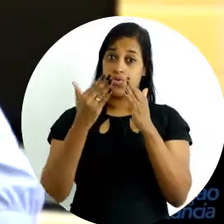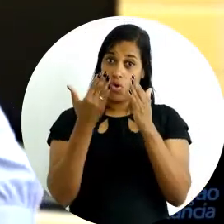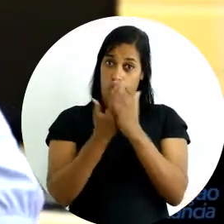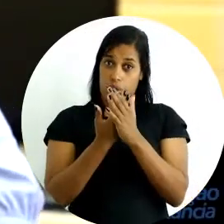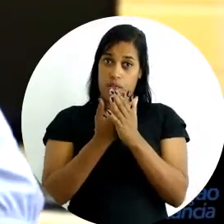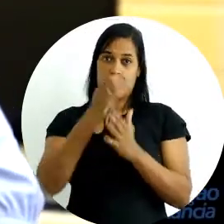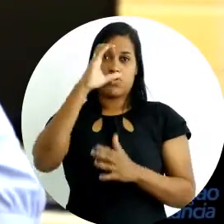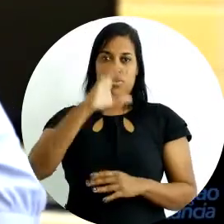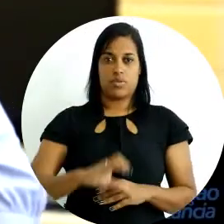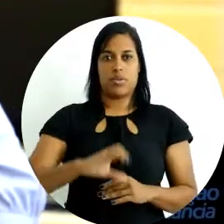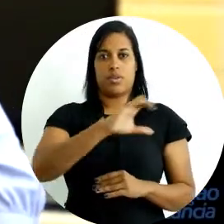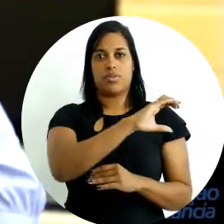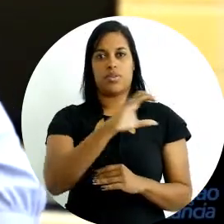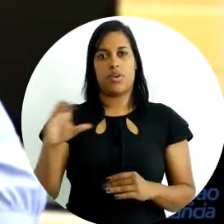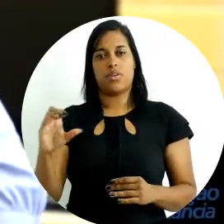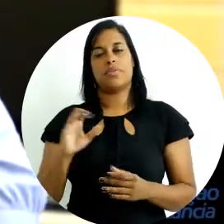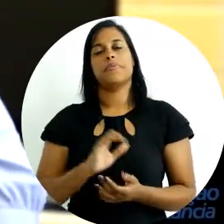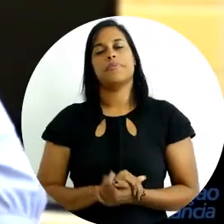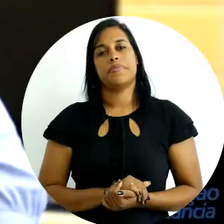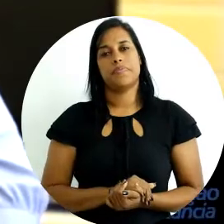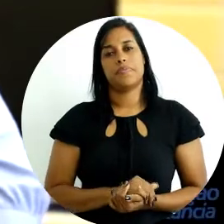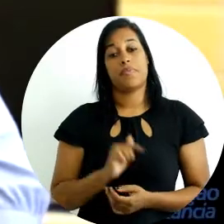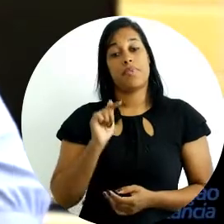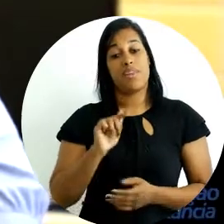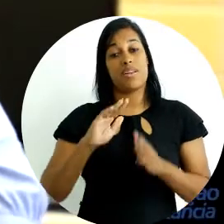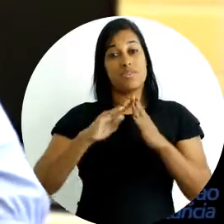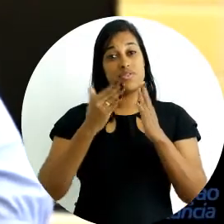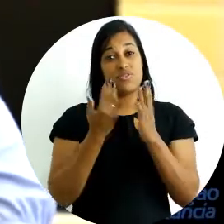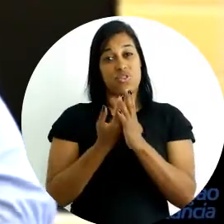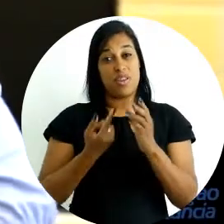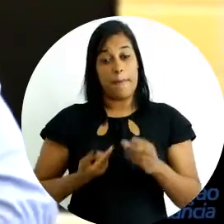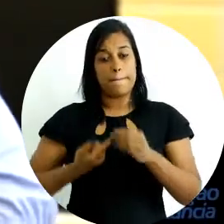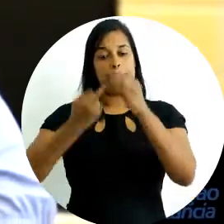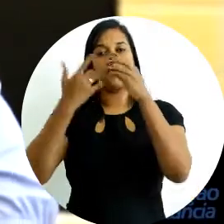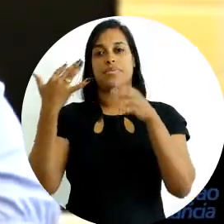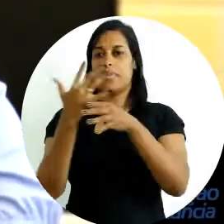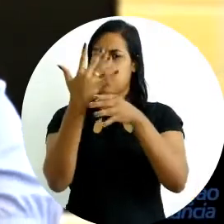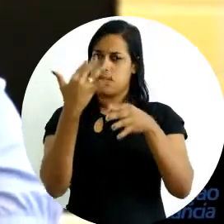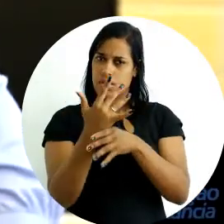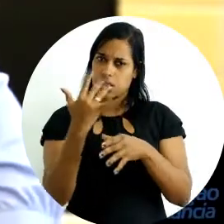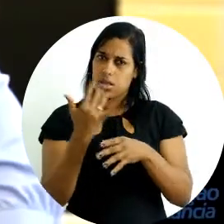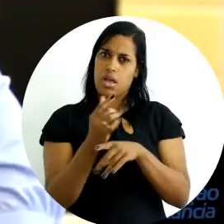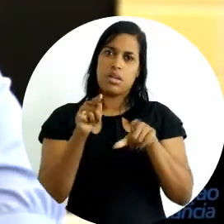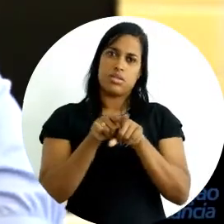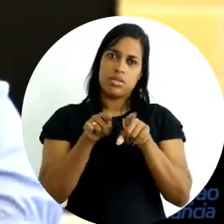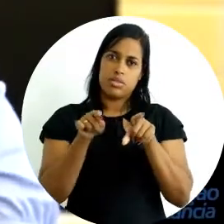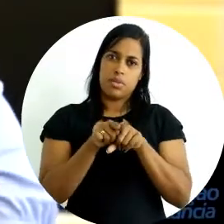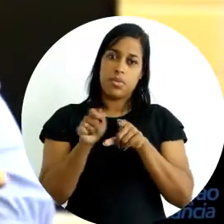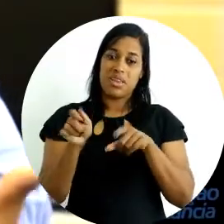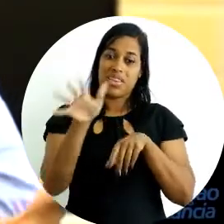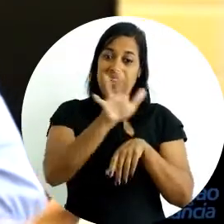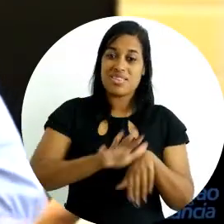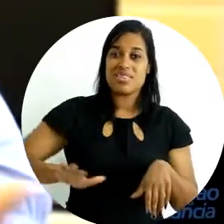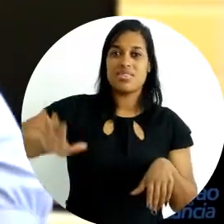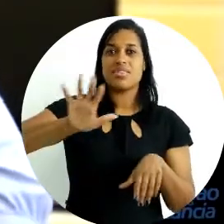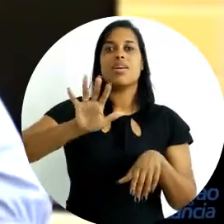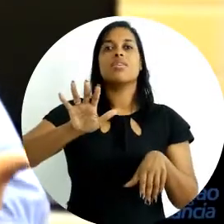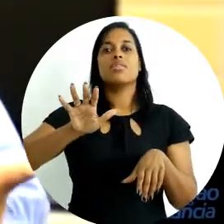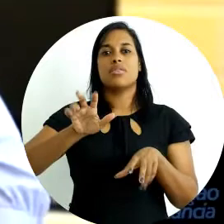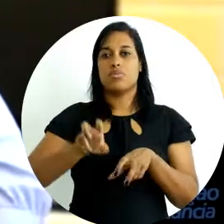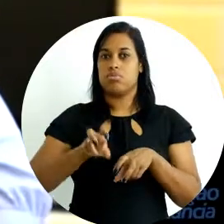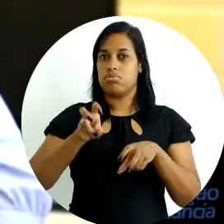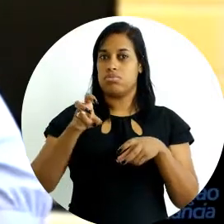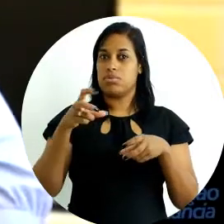realizada nos colégios jesuíticos. Esses colégios ficavam nas principais cidades da colônia, nas áreas